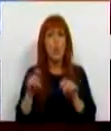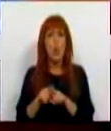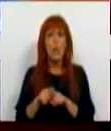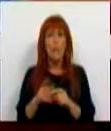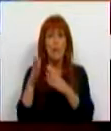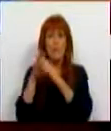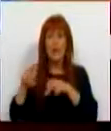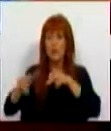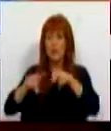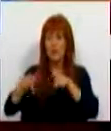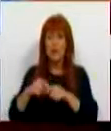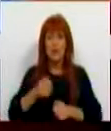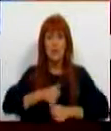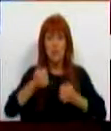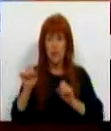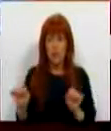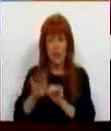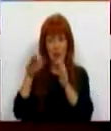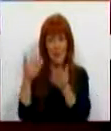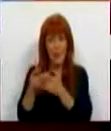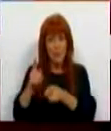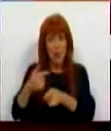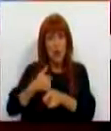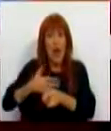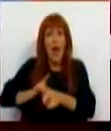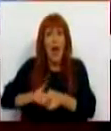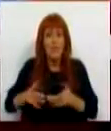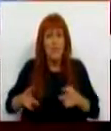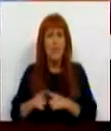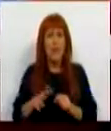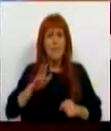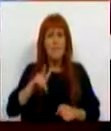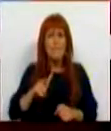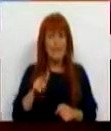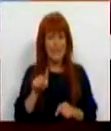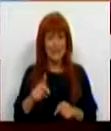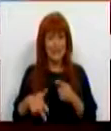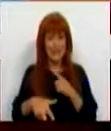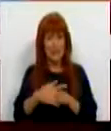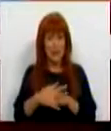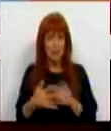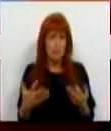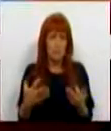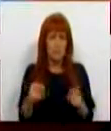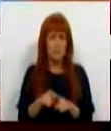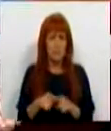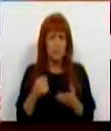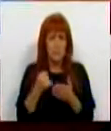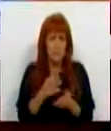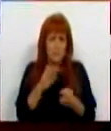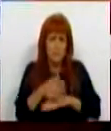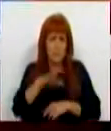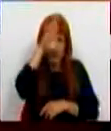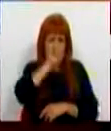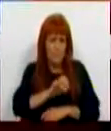de mobilidade urbana, deixamos claro que aquilo que queremos é que 1000 desses táxis, naturalmente sem apoios diretos